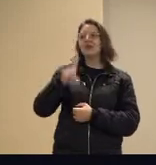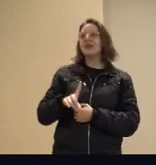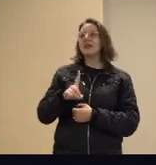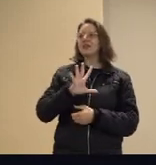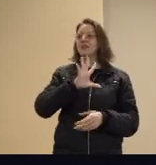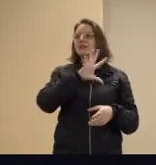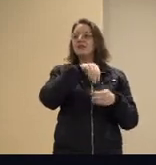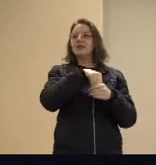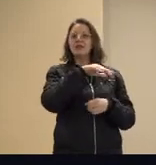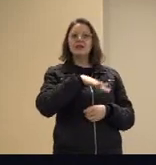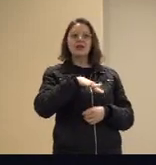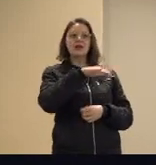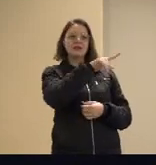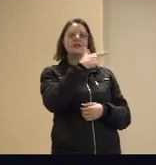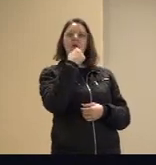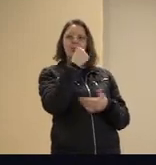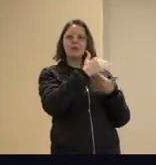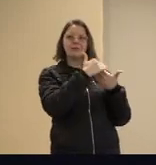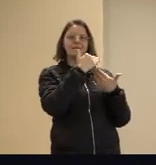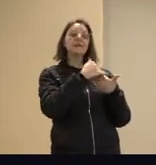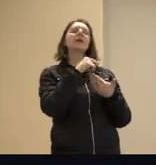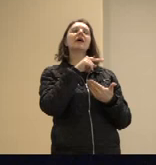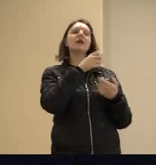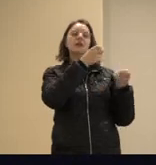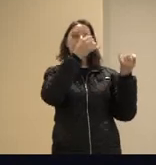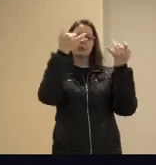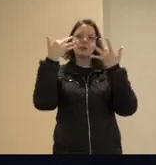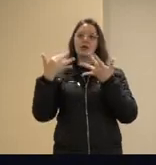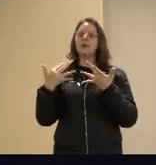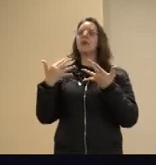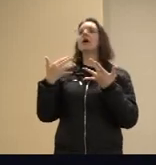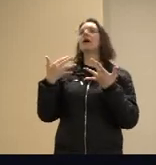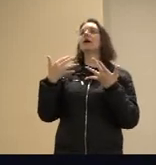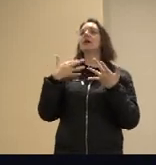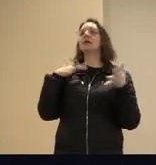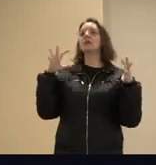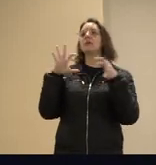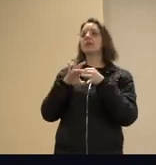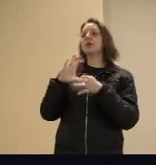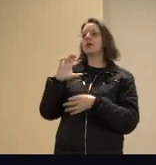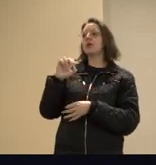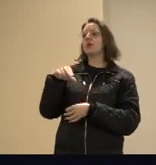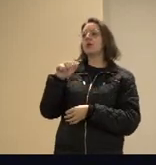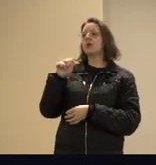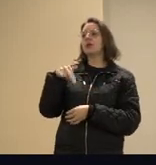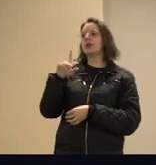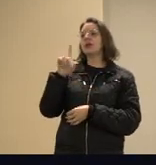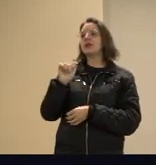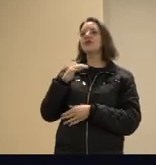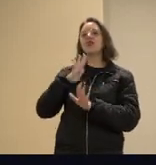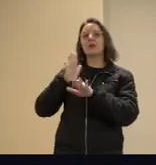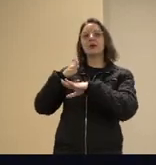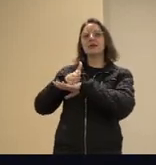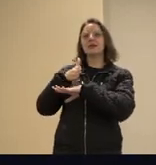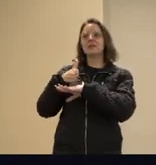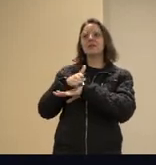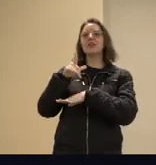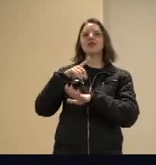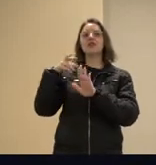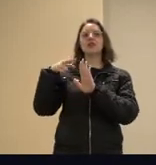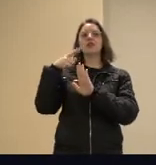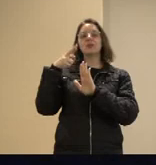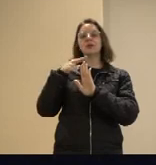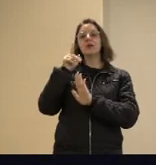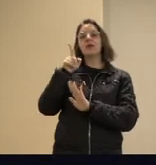Nogueira Neto, que ele muito falava isso, e também o Conanda, do qual eu fiz parte, a gente tinha uma resolução